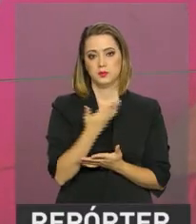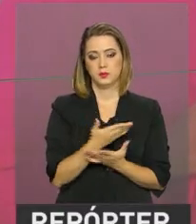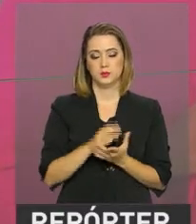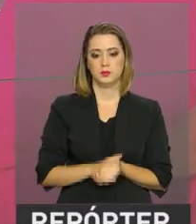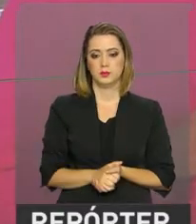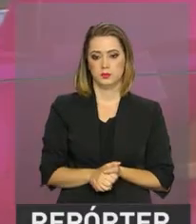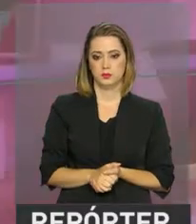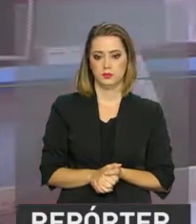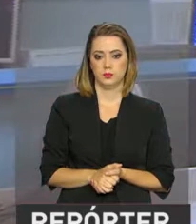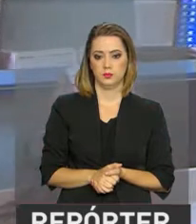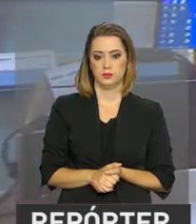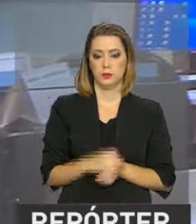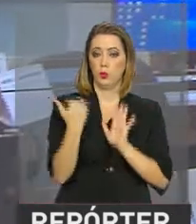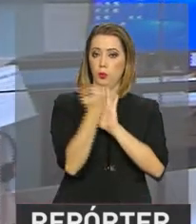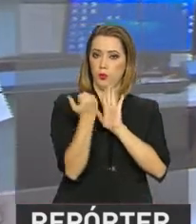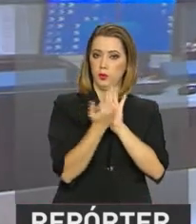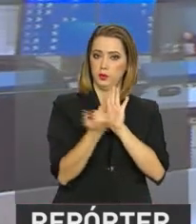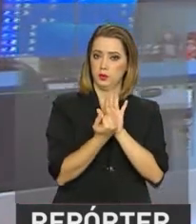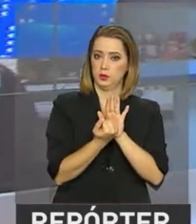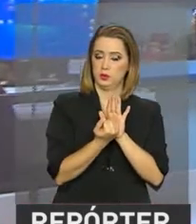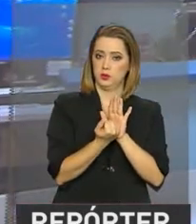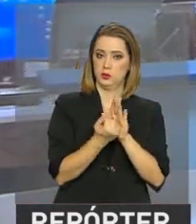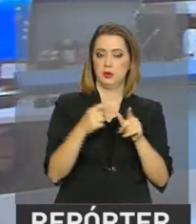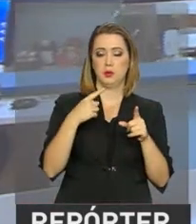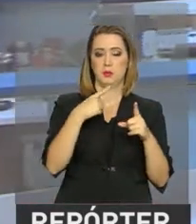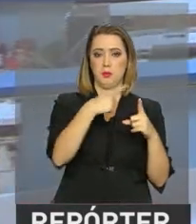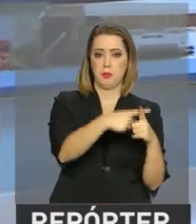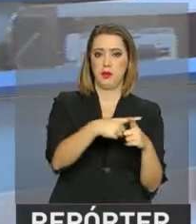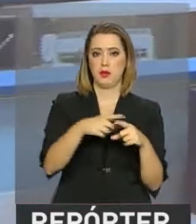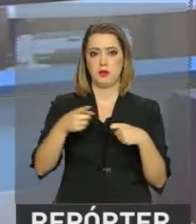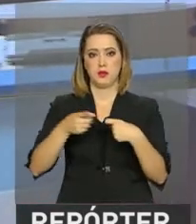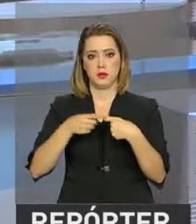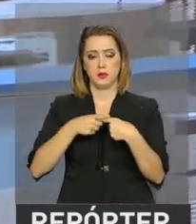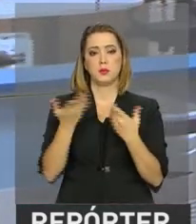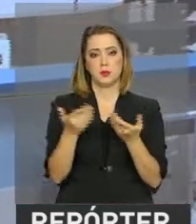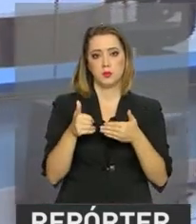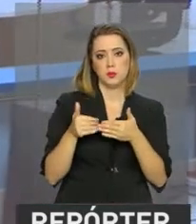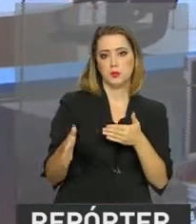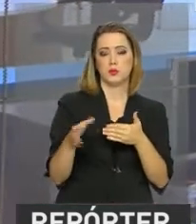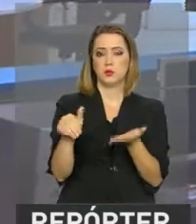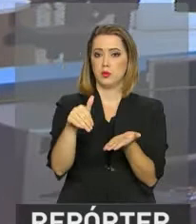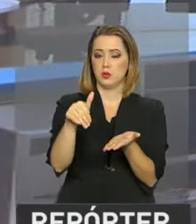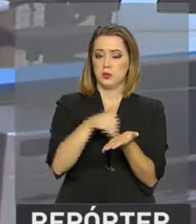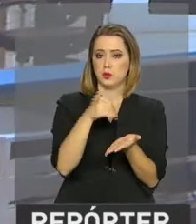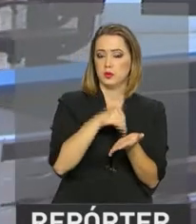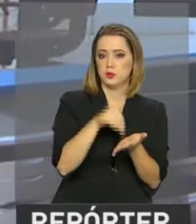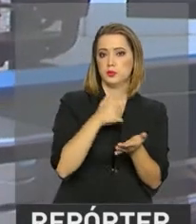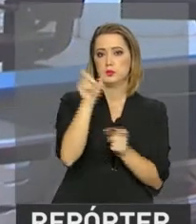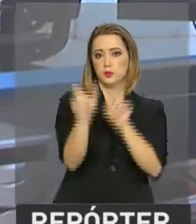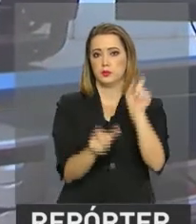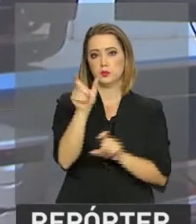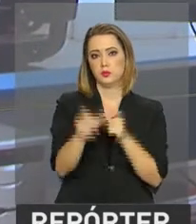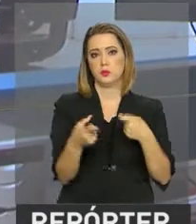aí o programa mais médicos abre inscrições para profissionais brasileiros são cerca de 1200 vagas e os interessados devem